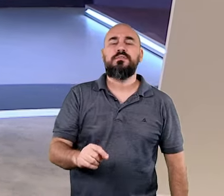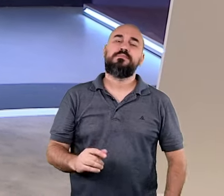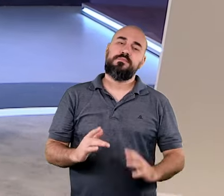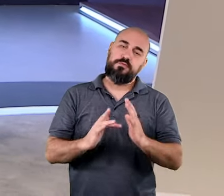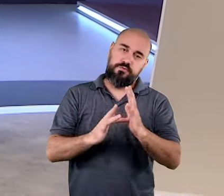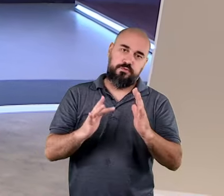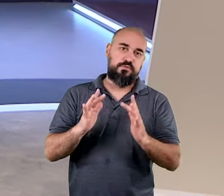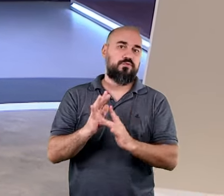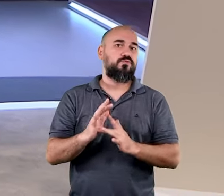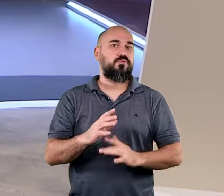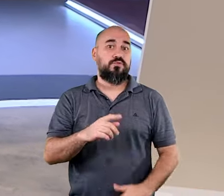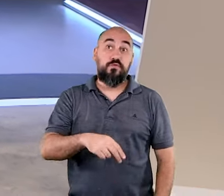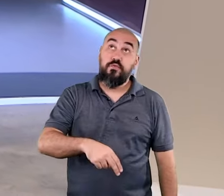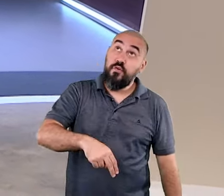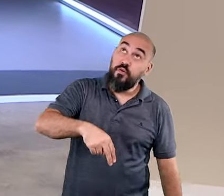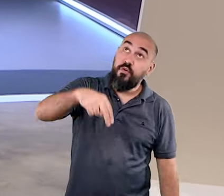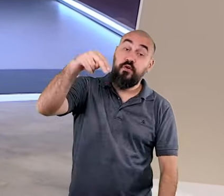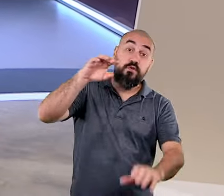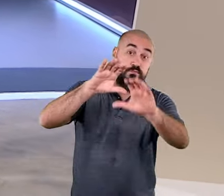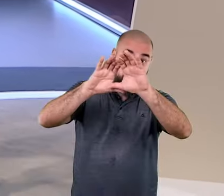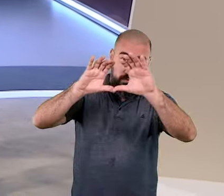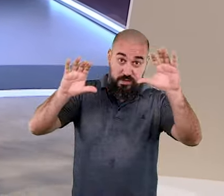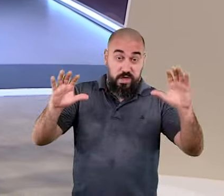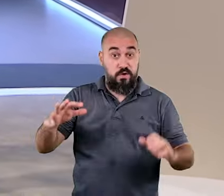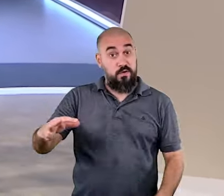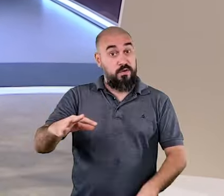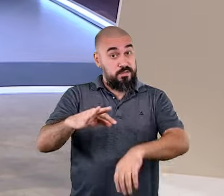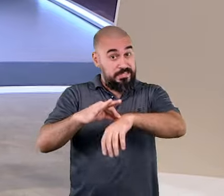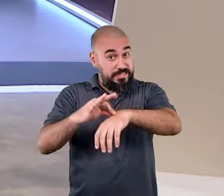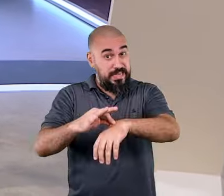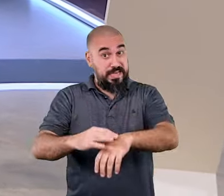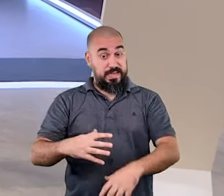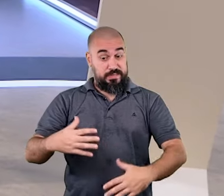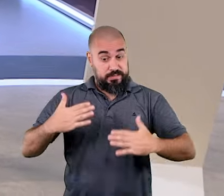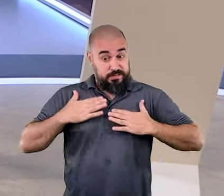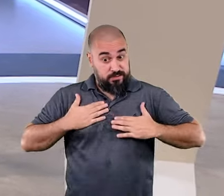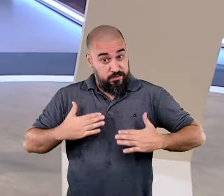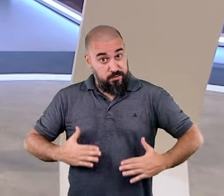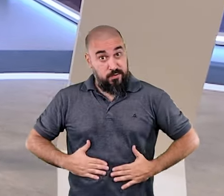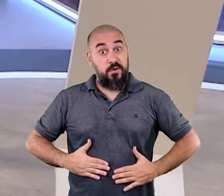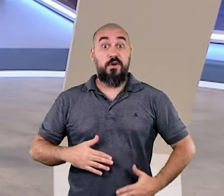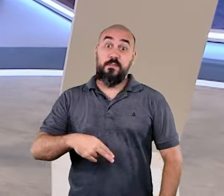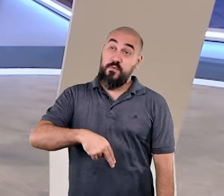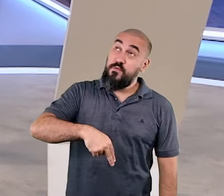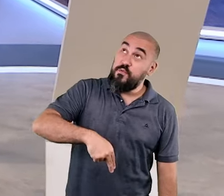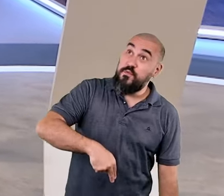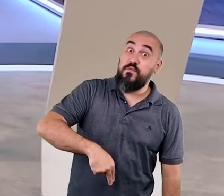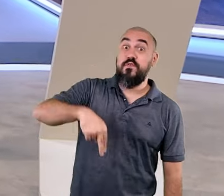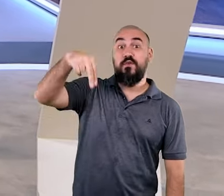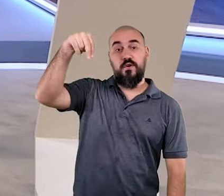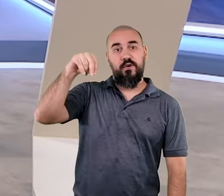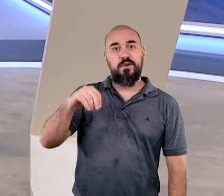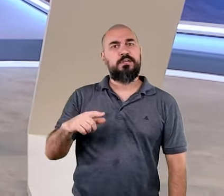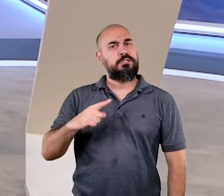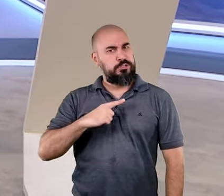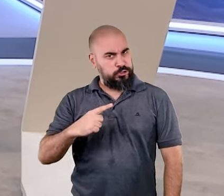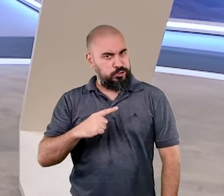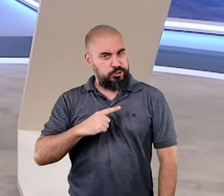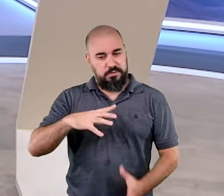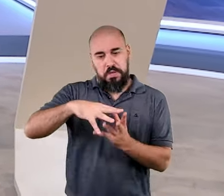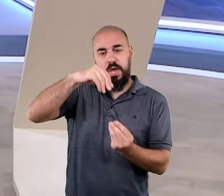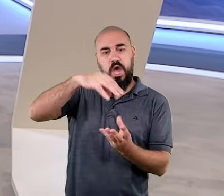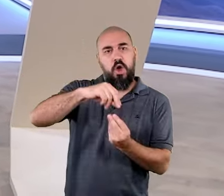Jesus, ele voltou para o céu de maneira corporal. Ele tinha corpo, tá bom? Ele